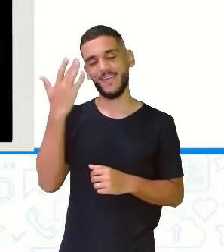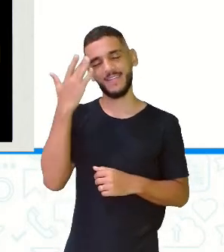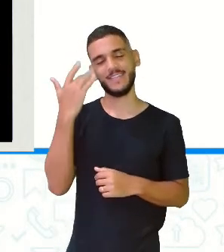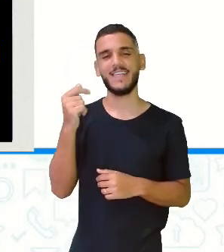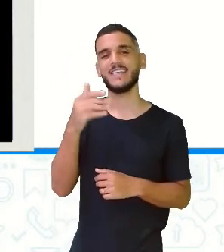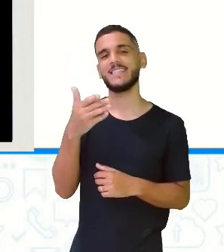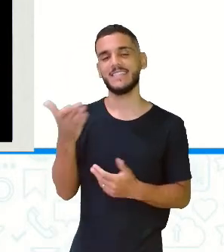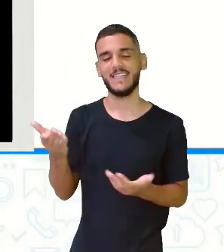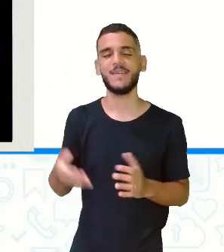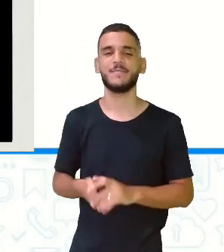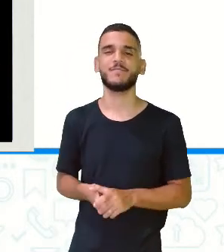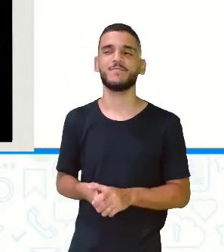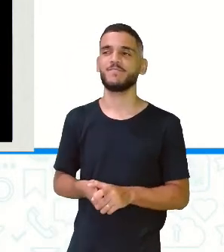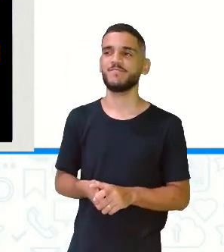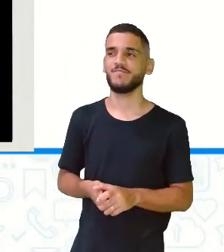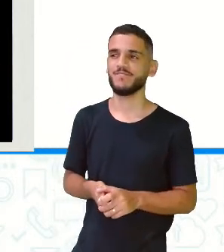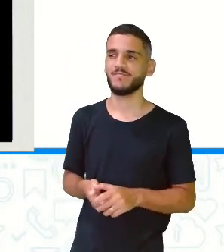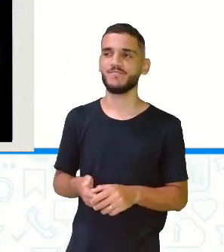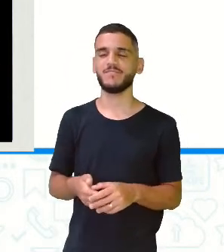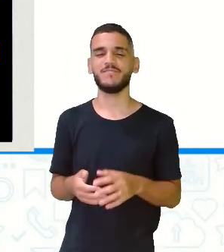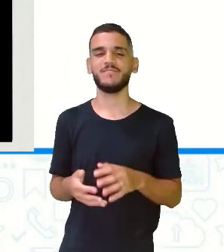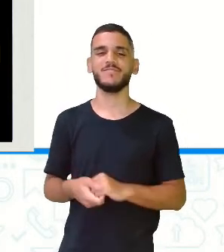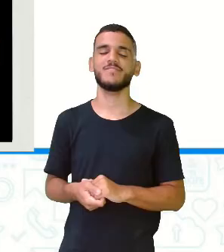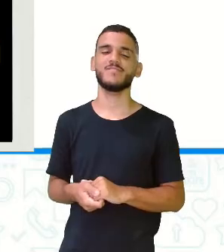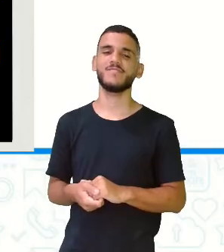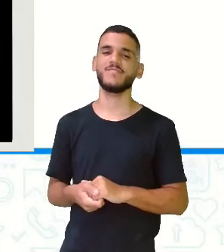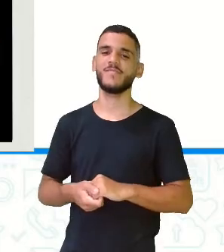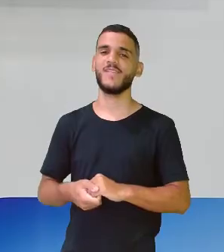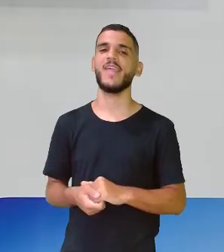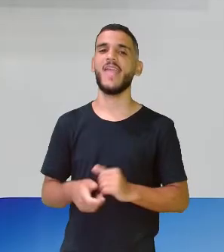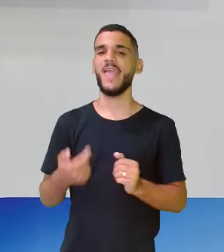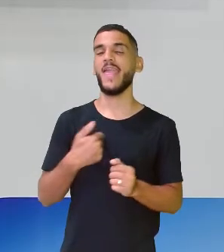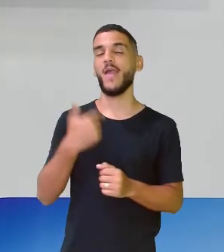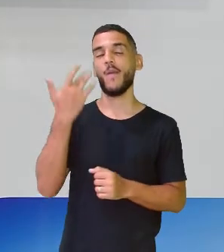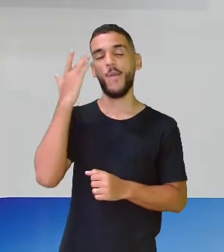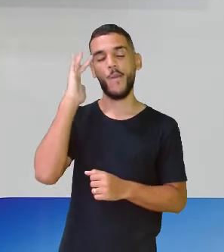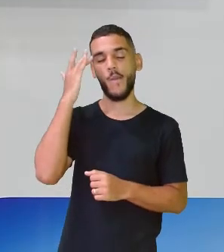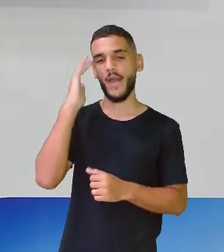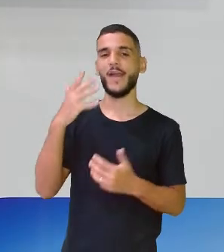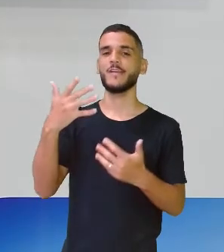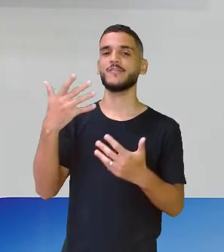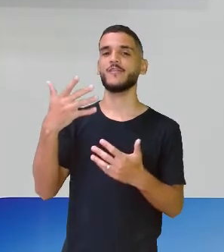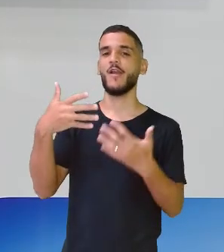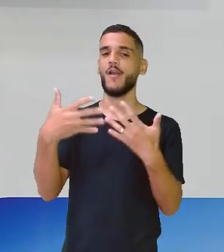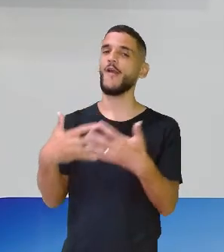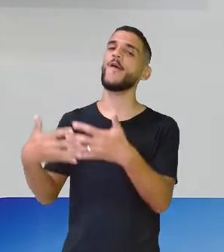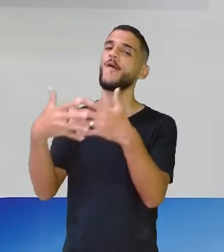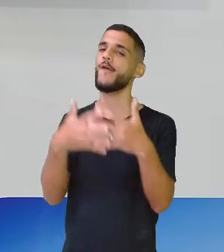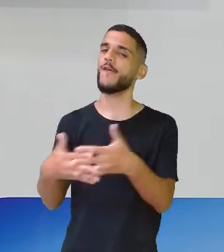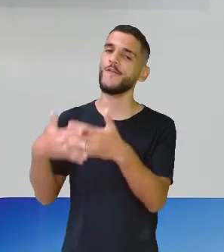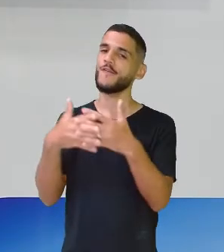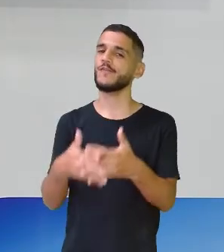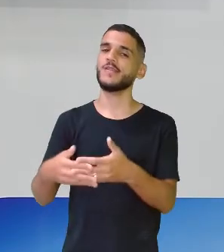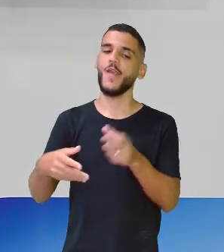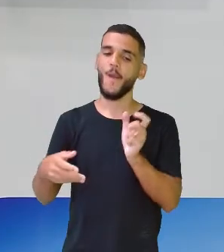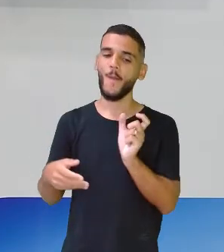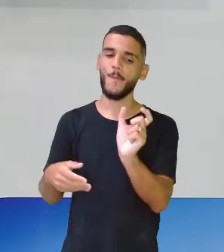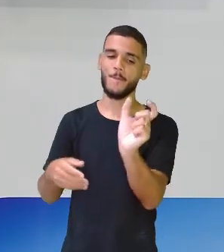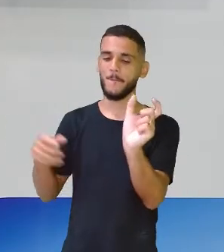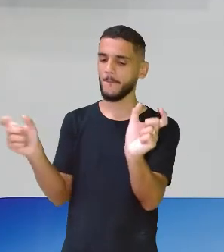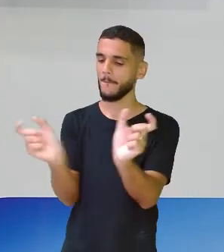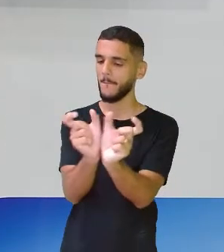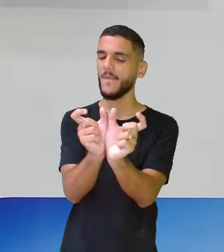Vitor! Olha só, lembrança. Acho que Vitor está confundindo com o pedacinho que formou a